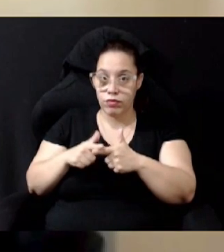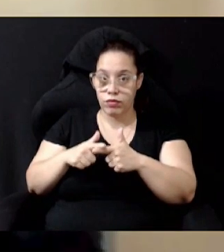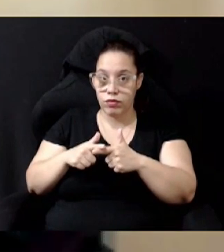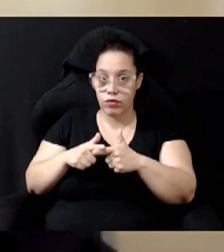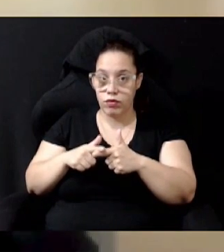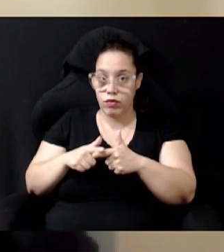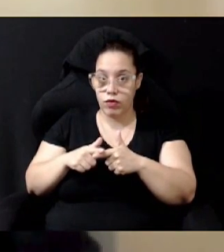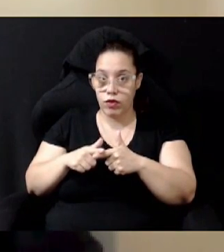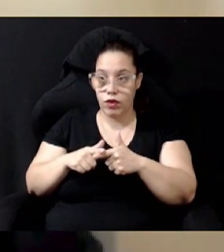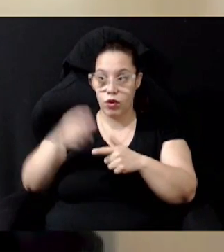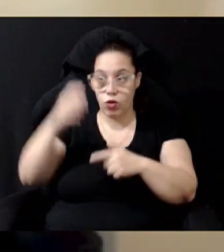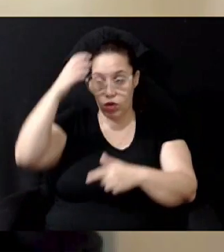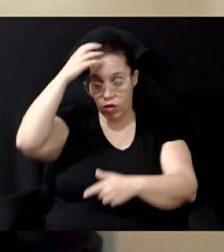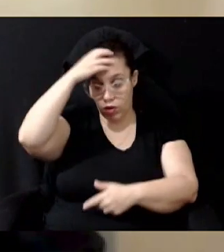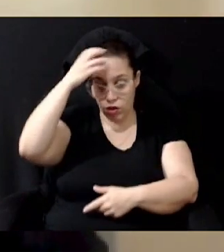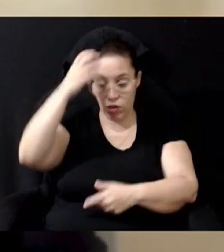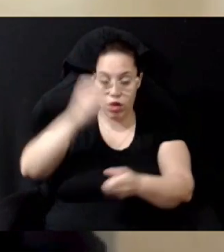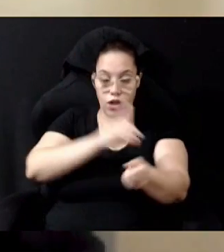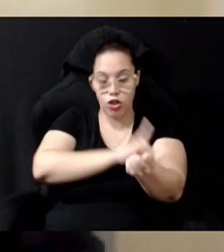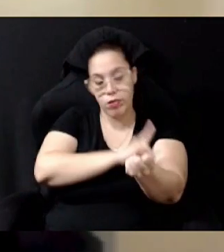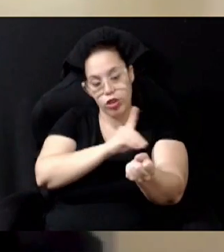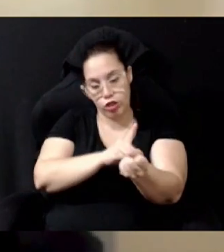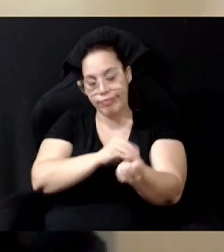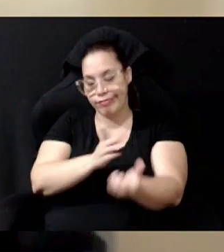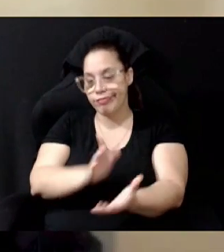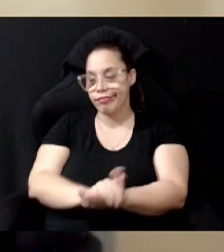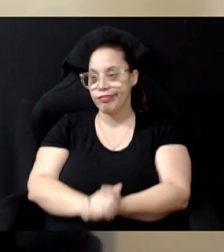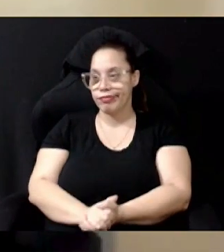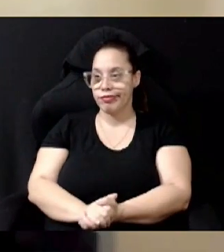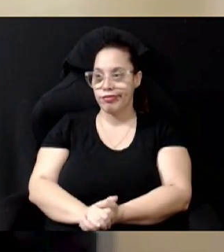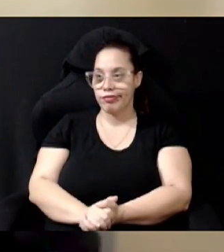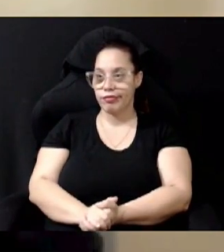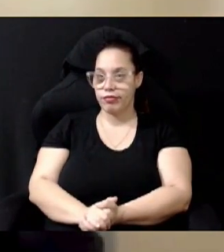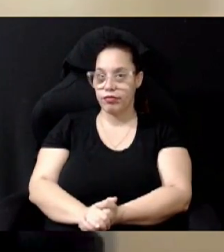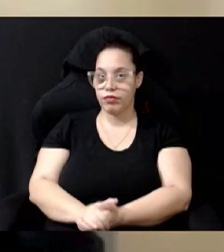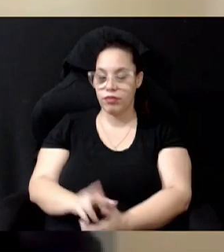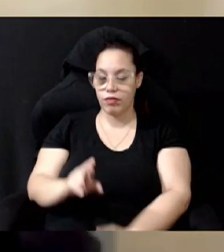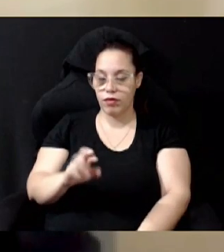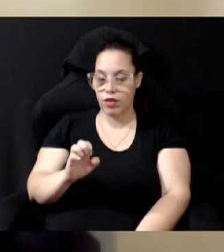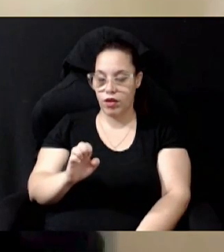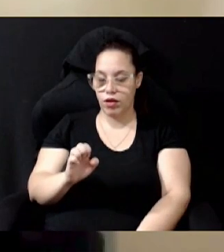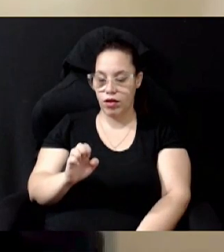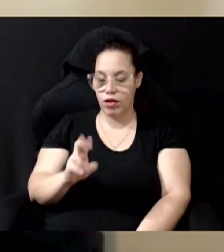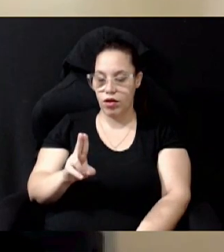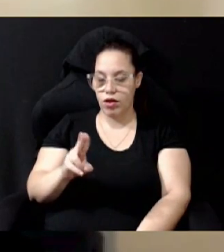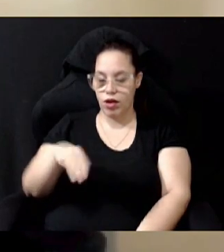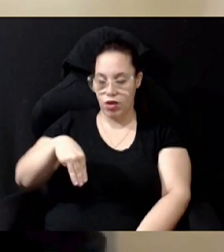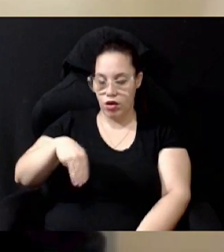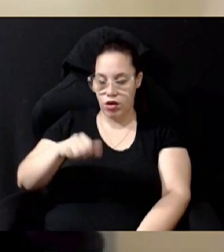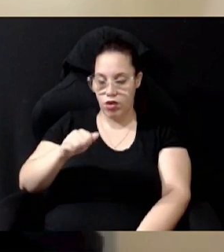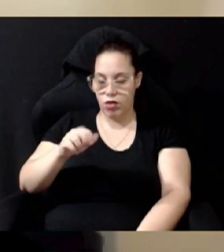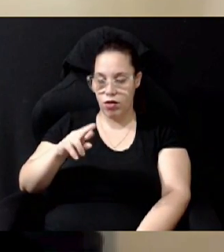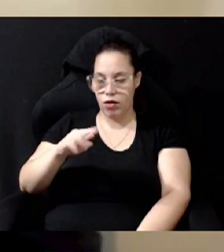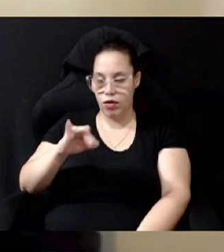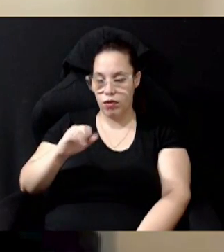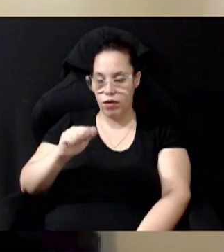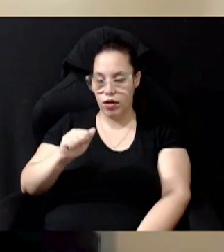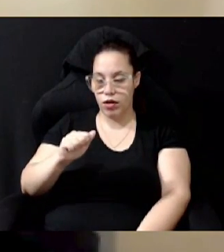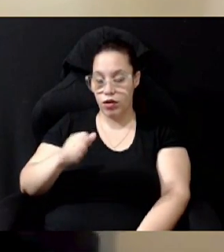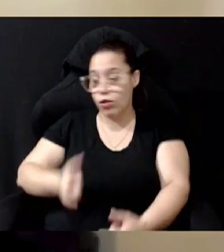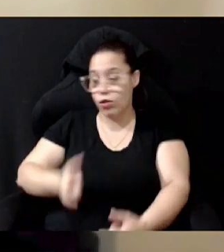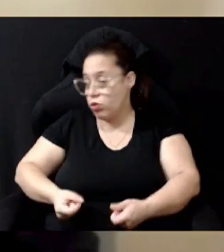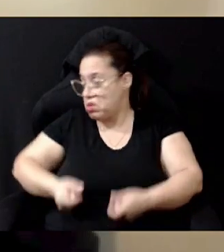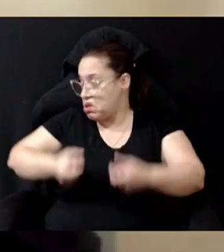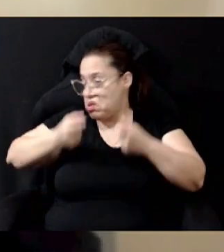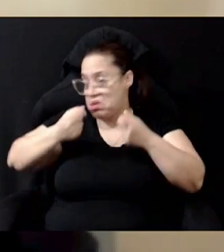à diabetes. Doença reumática, é muito comum no câncer, é muito comum em doenças